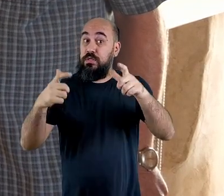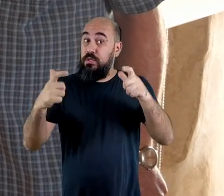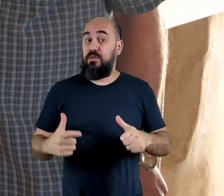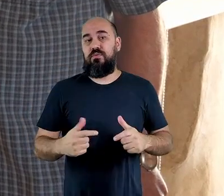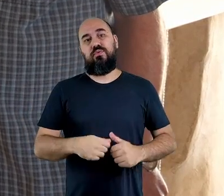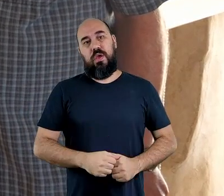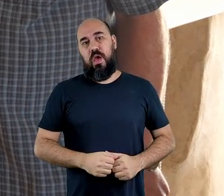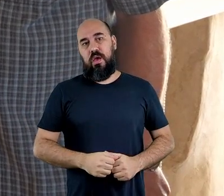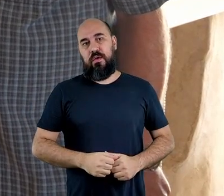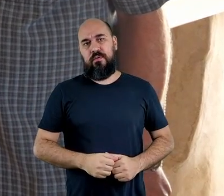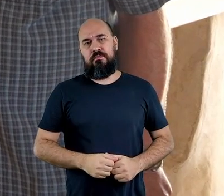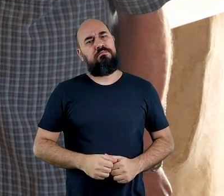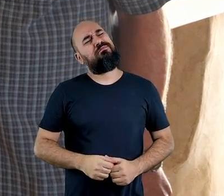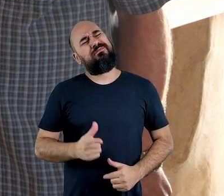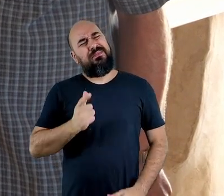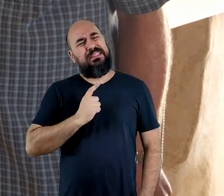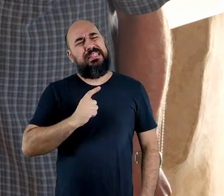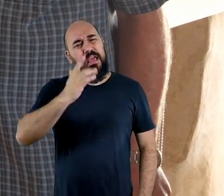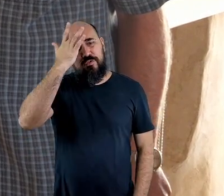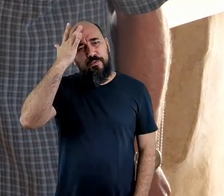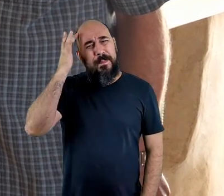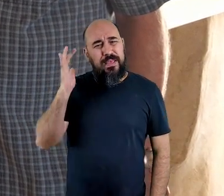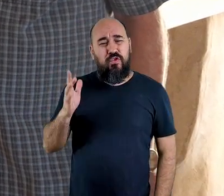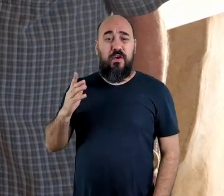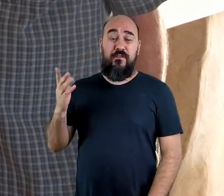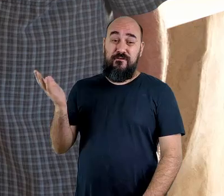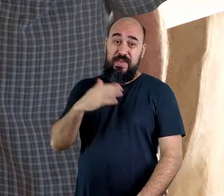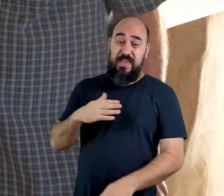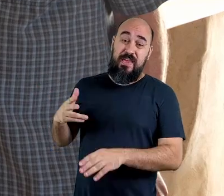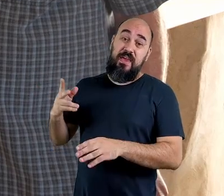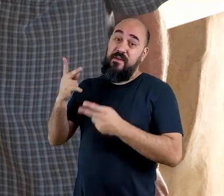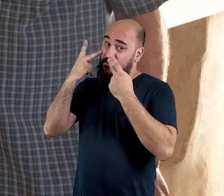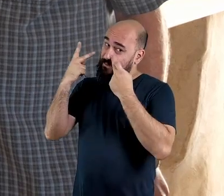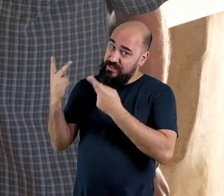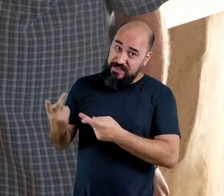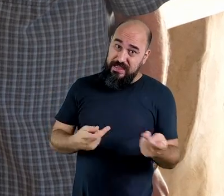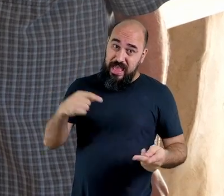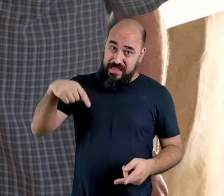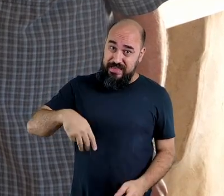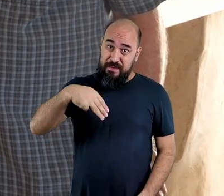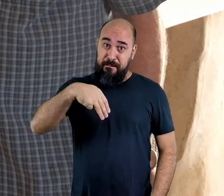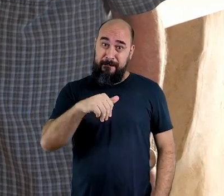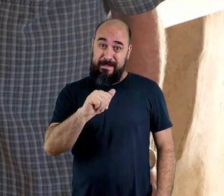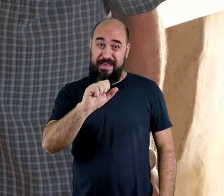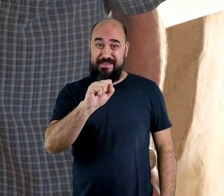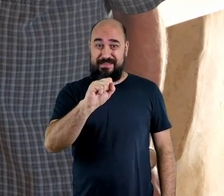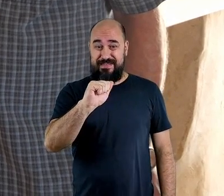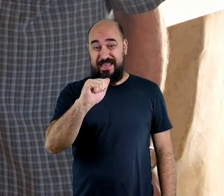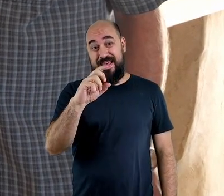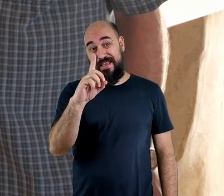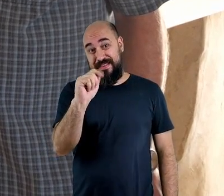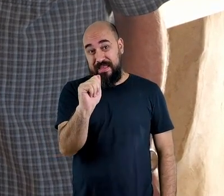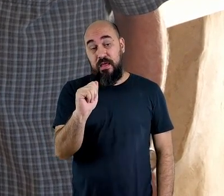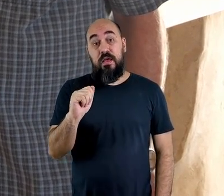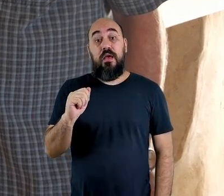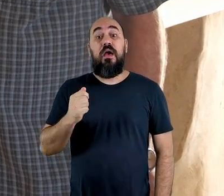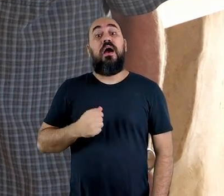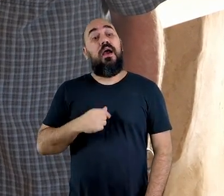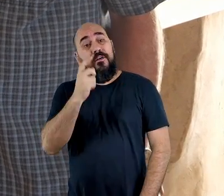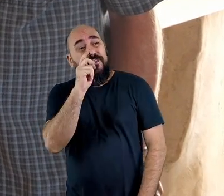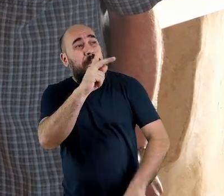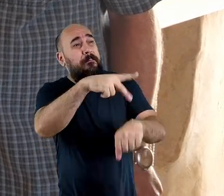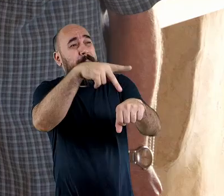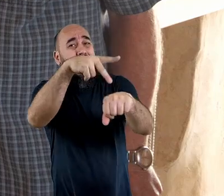Massada veem apenas as pedras e pensam que ele morava como se fosse alguém da família dos Flintstones. Mas